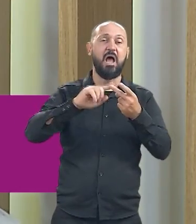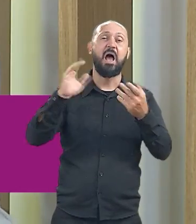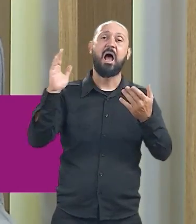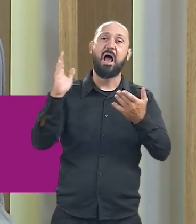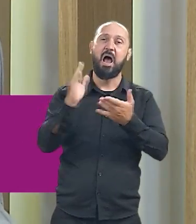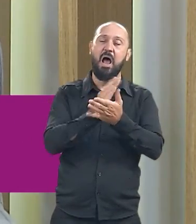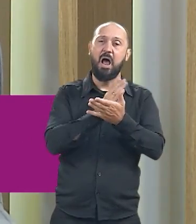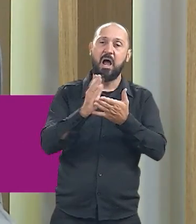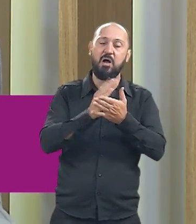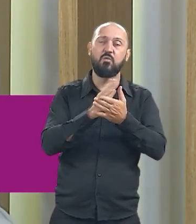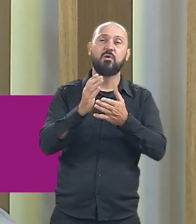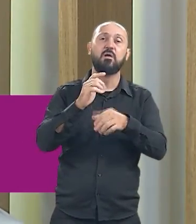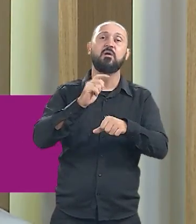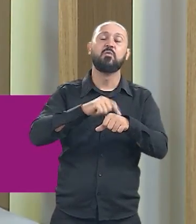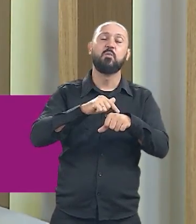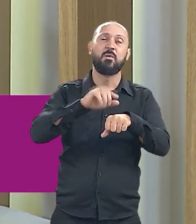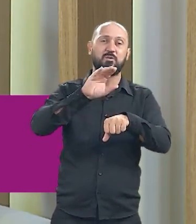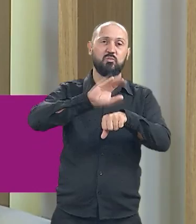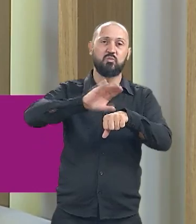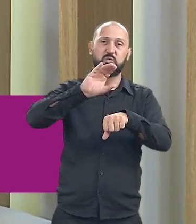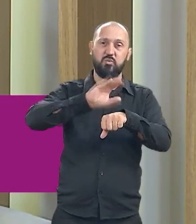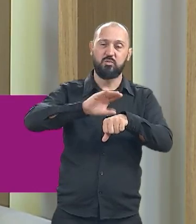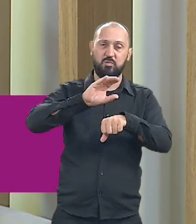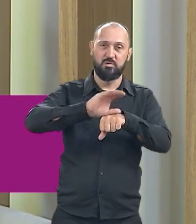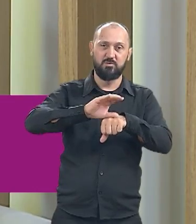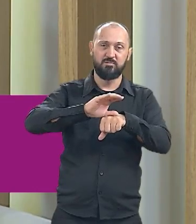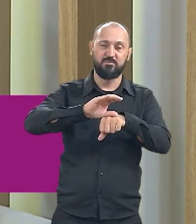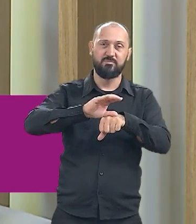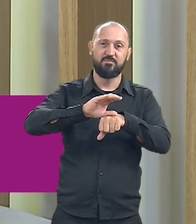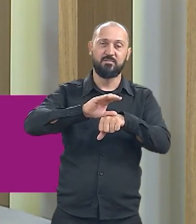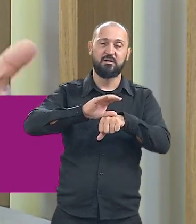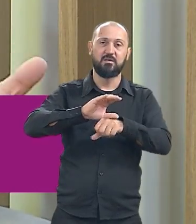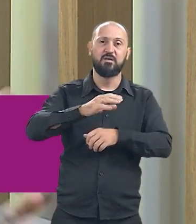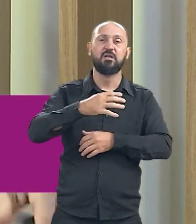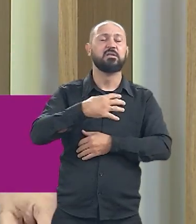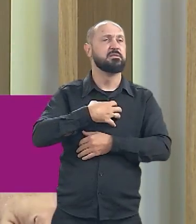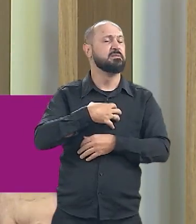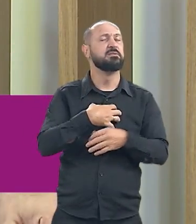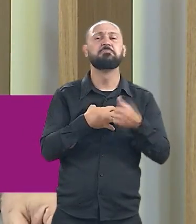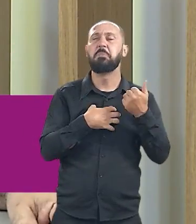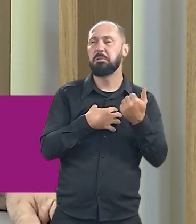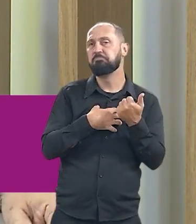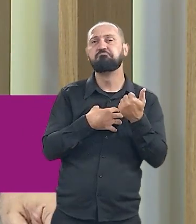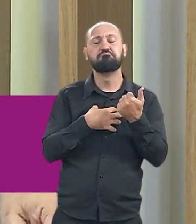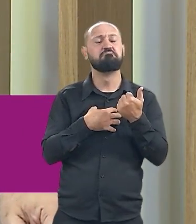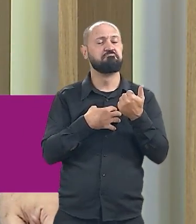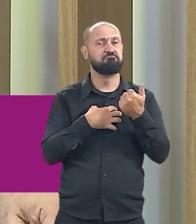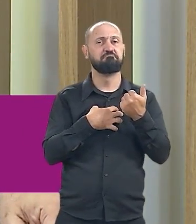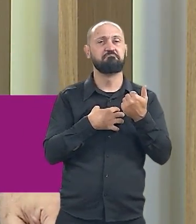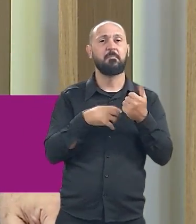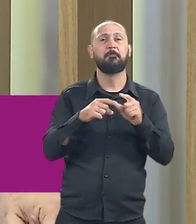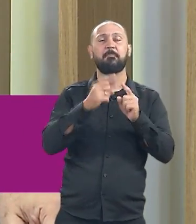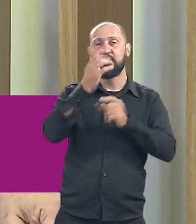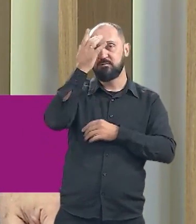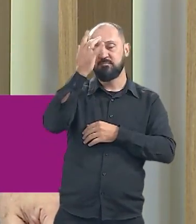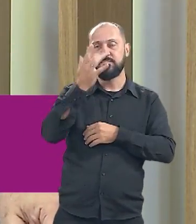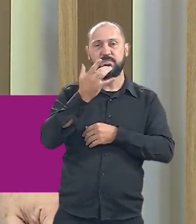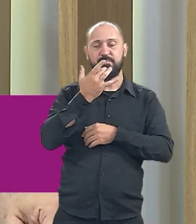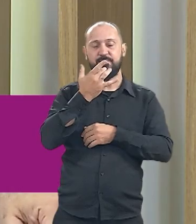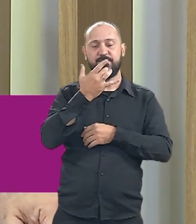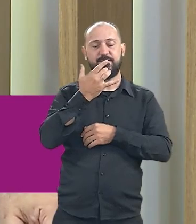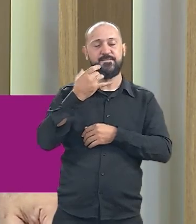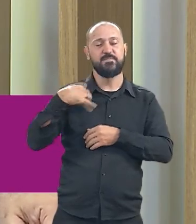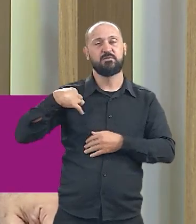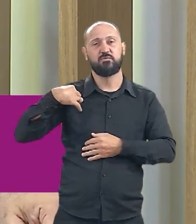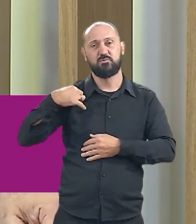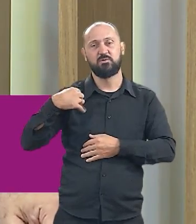curso ela se sente bem, mas ela não tem o perfil para ser voluntário, certo? Porque